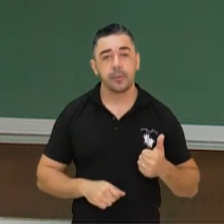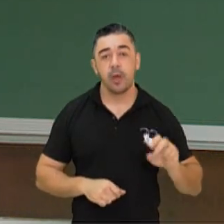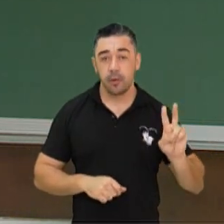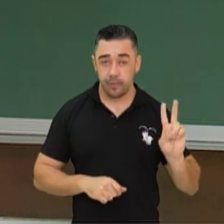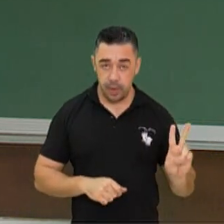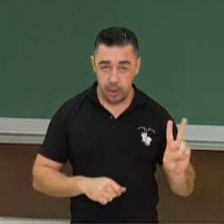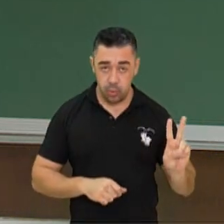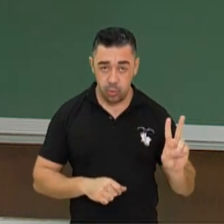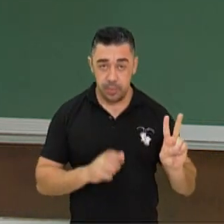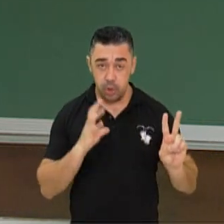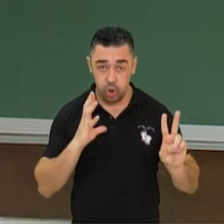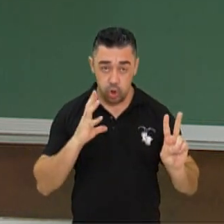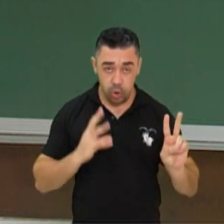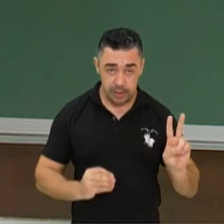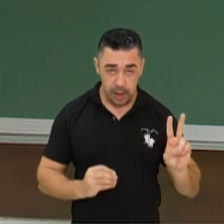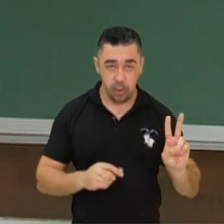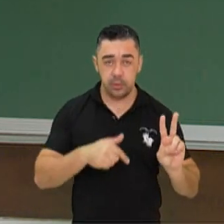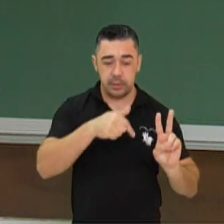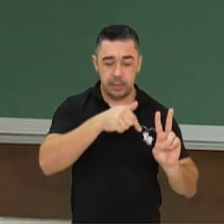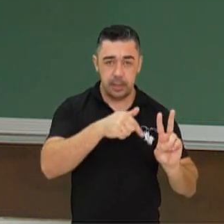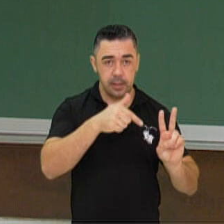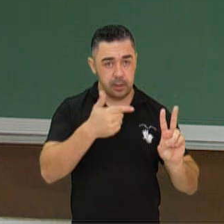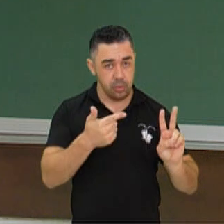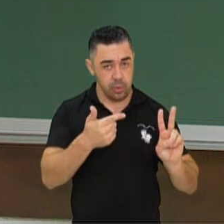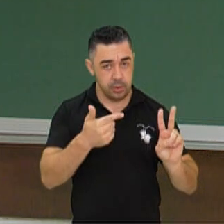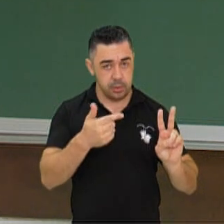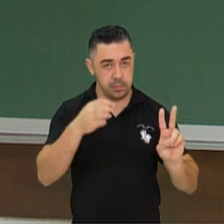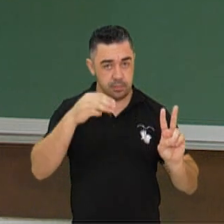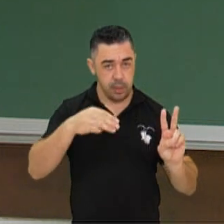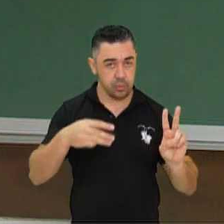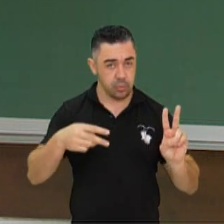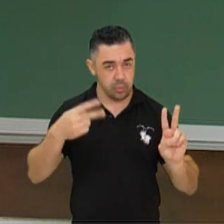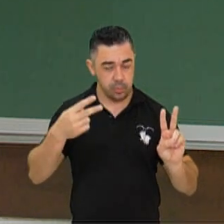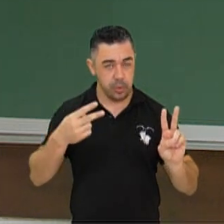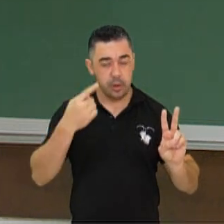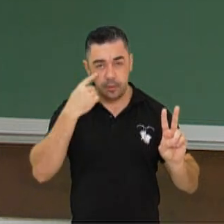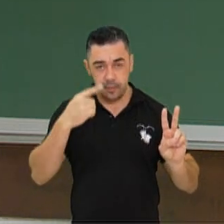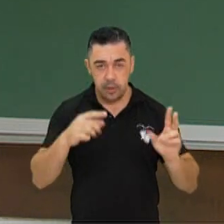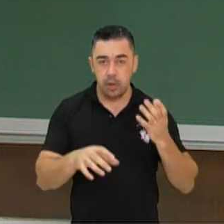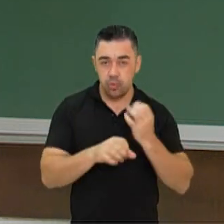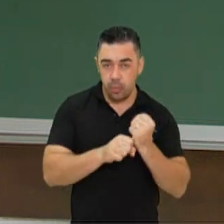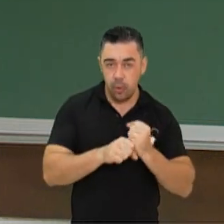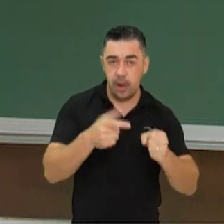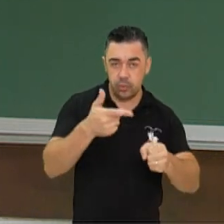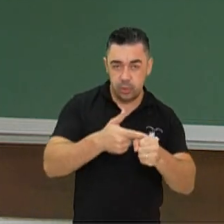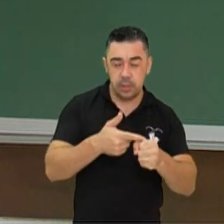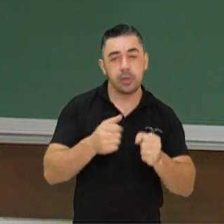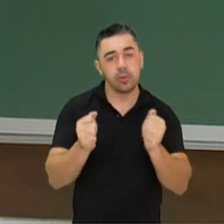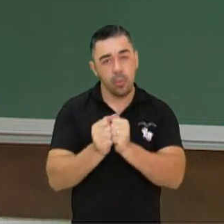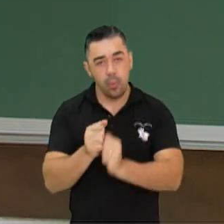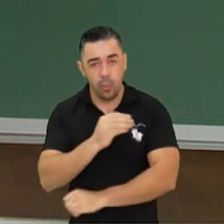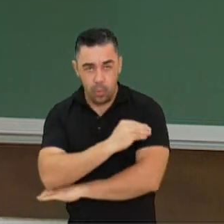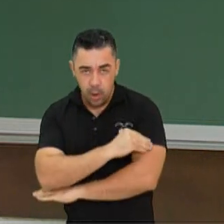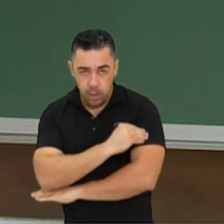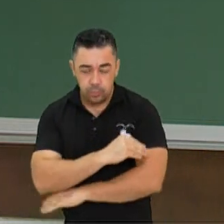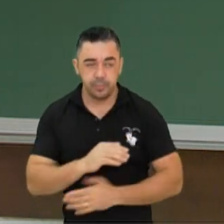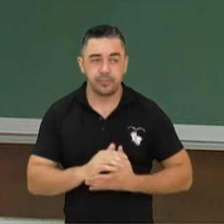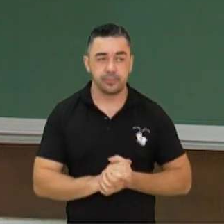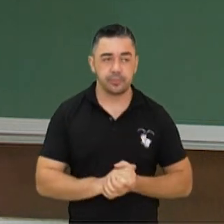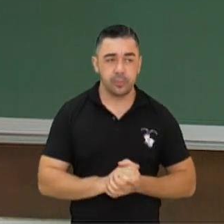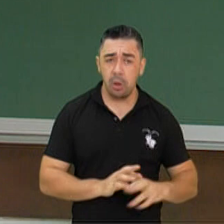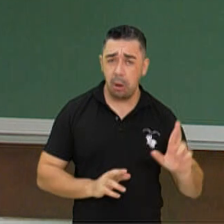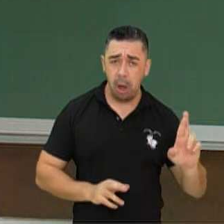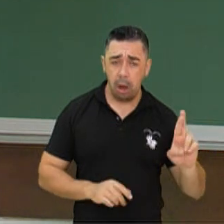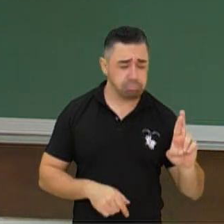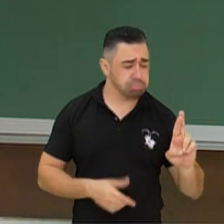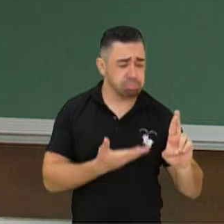volume do cilindro inteiro é 72, a gente soma o volume da gasolina com o volume do álcool. E o raio, eu não sei